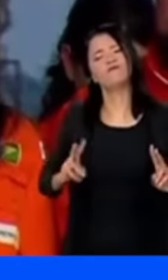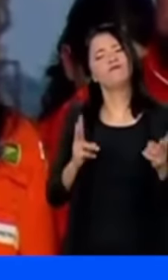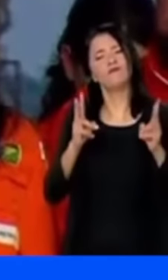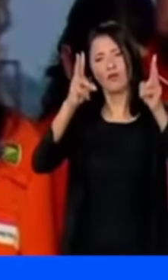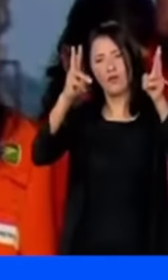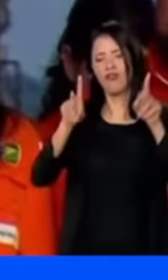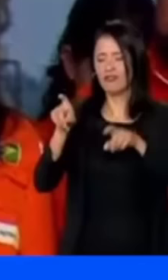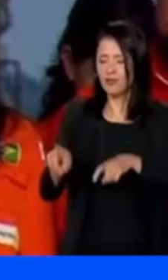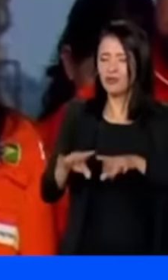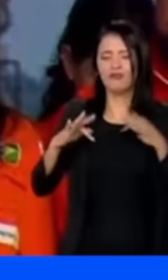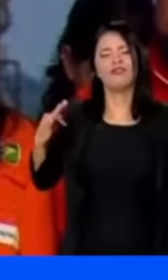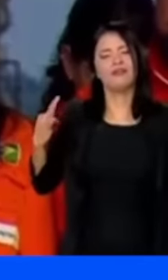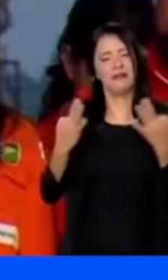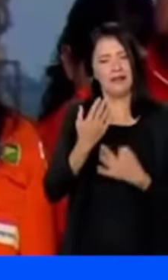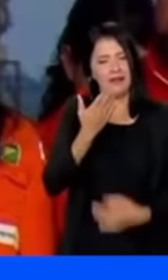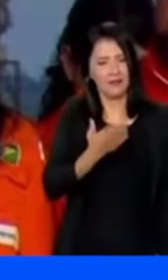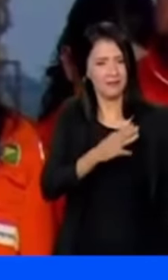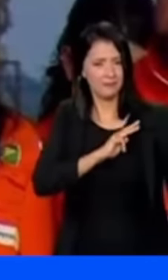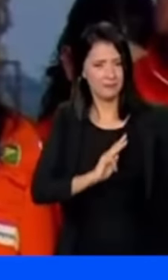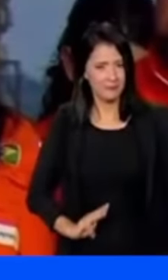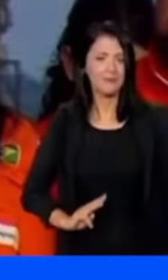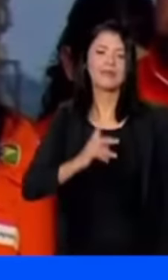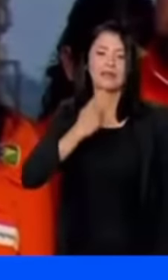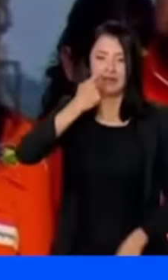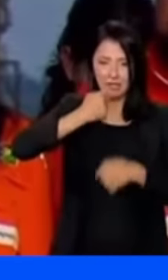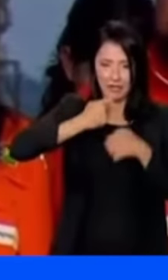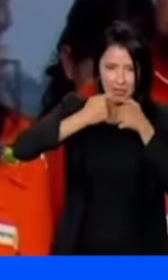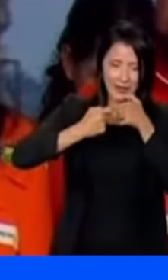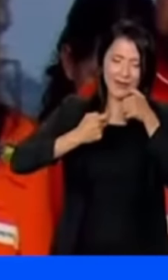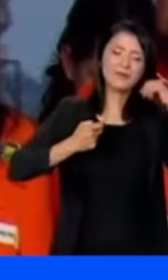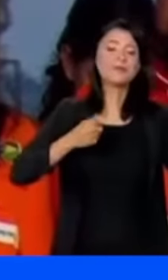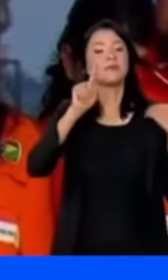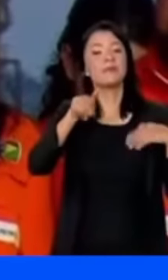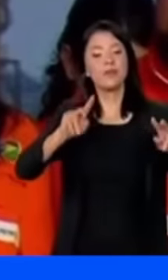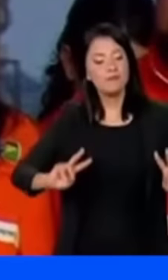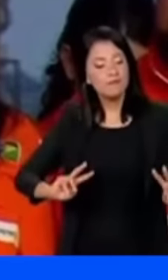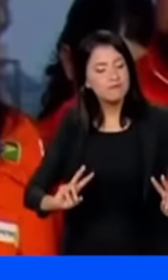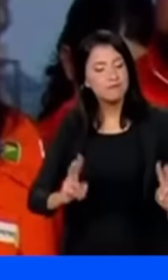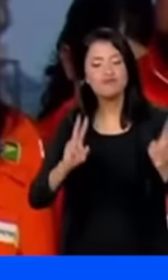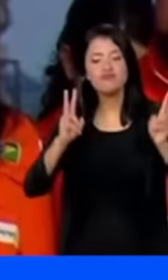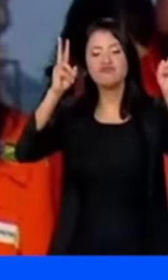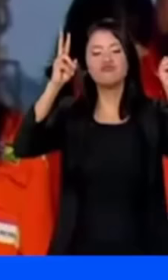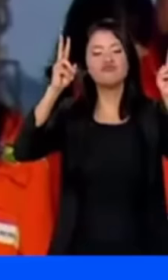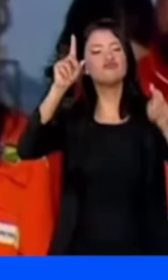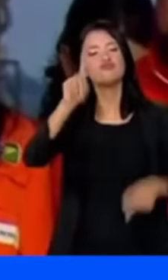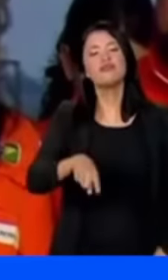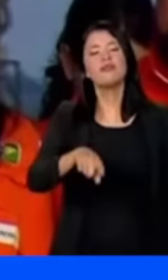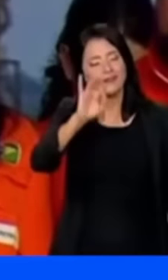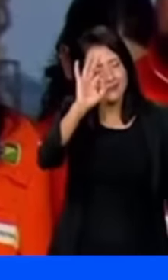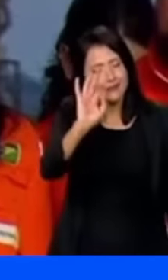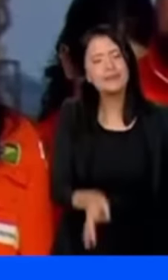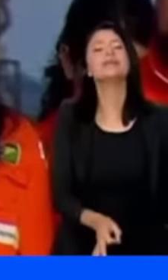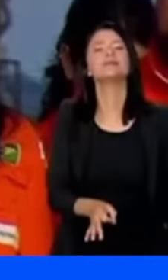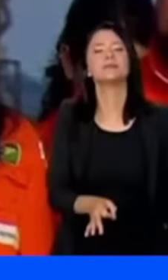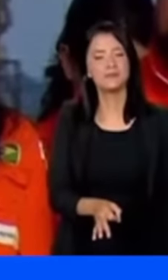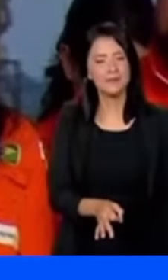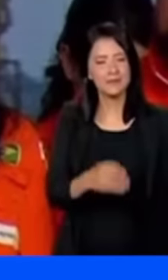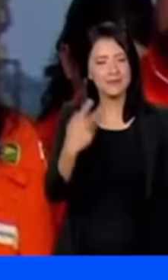agricultura familiar, ministro Paulo Teixeira. É uma vitória, sem dúvida nenhuma,